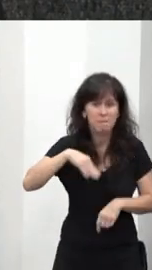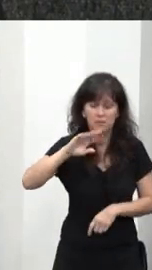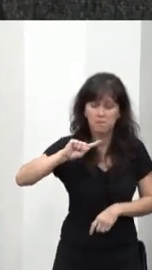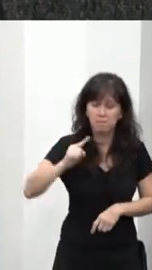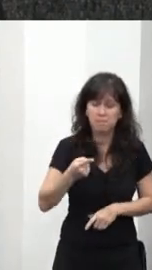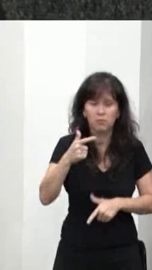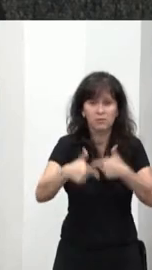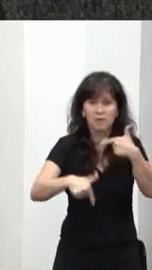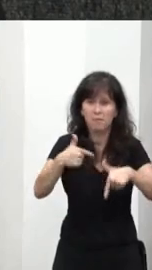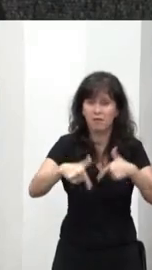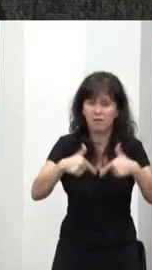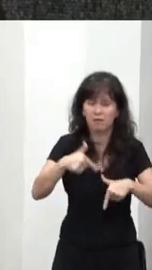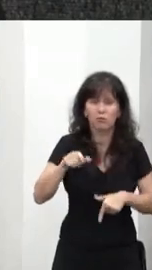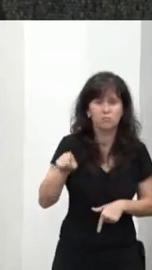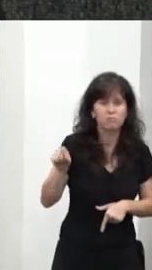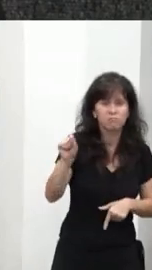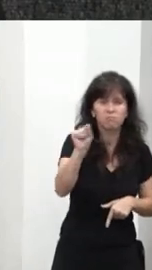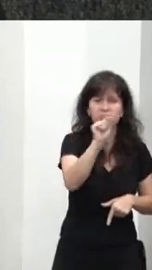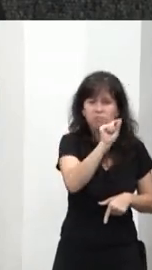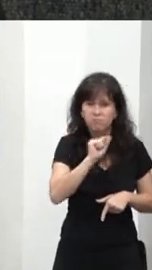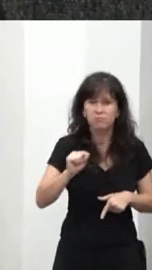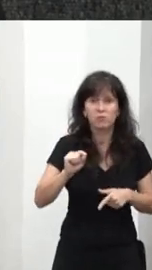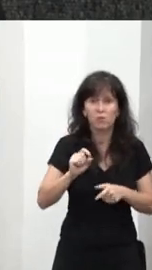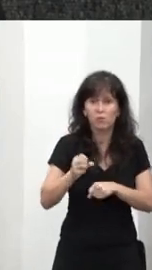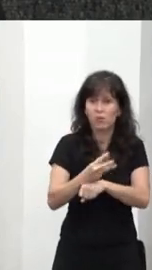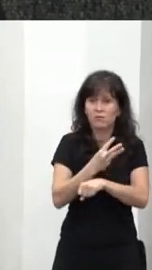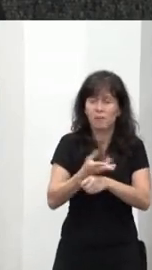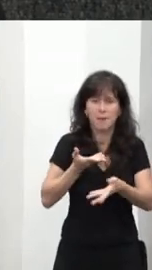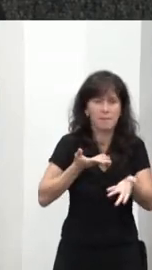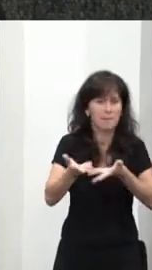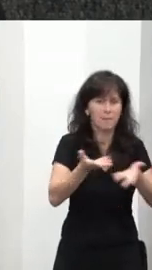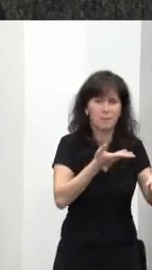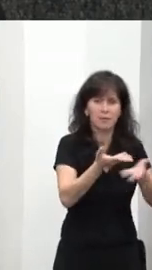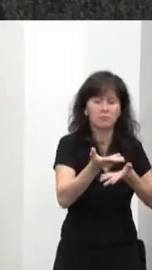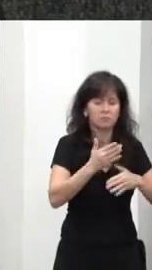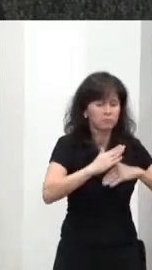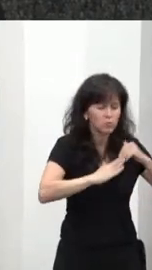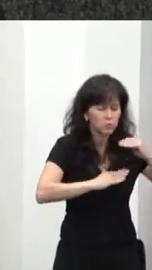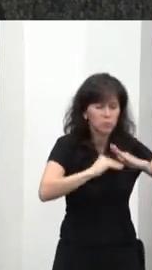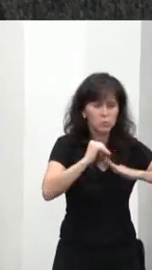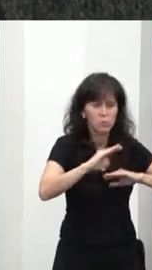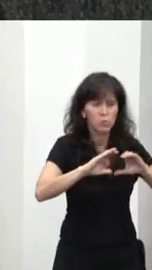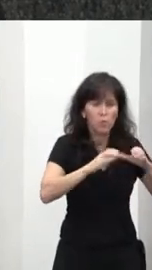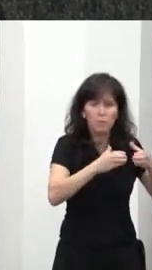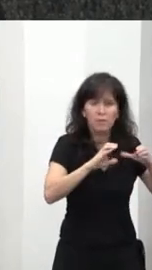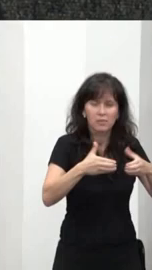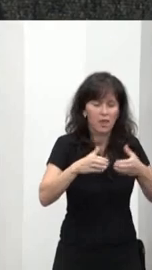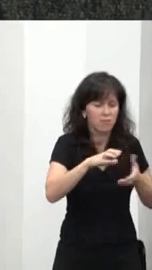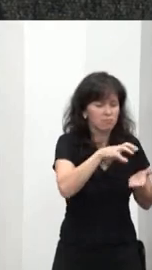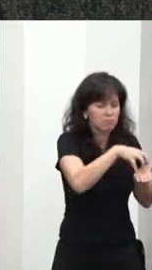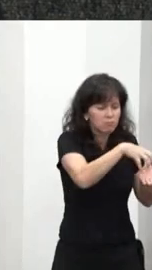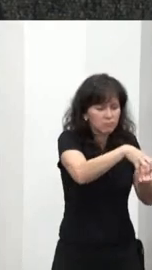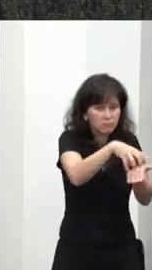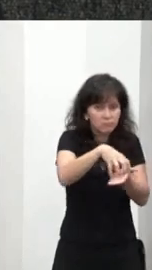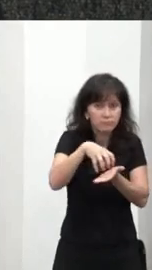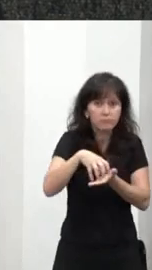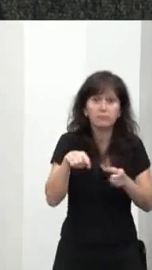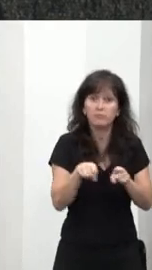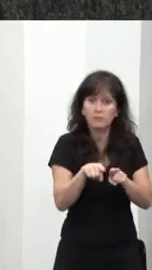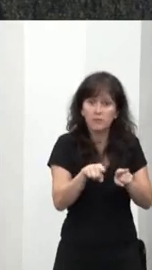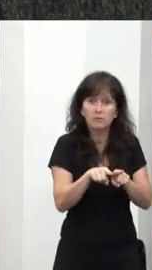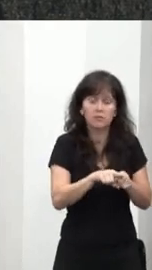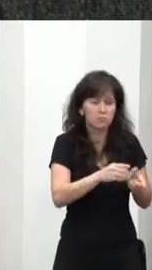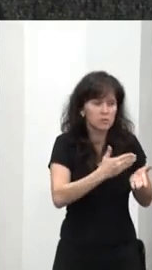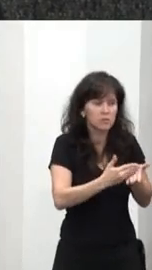redes de contato via WhatsApp construindo o comitês mesmo regionais e recentemente iniciando a provocação